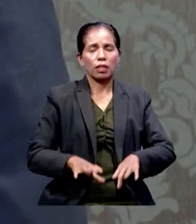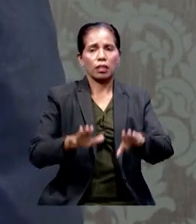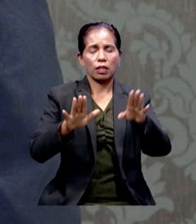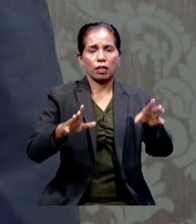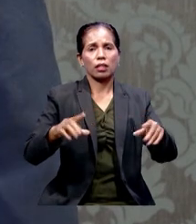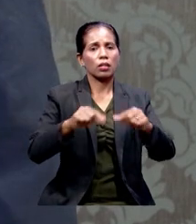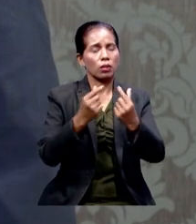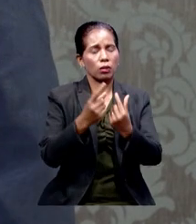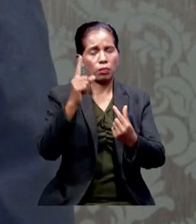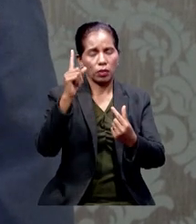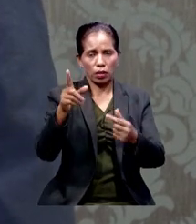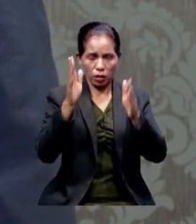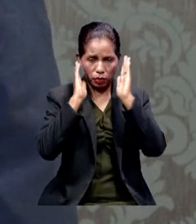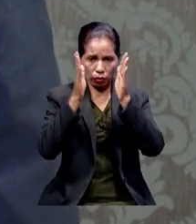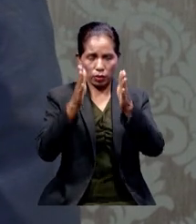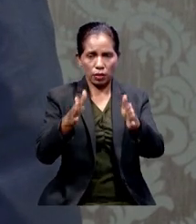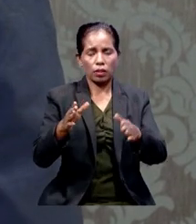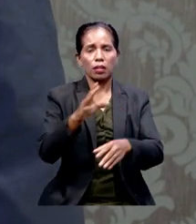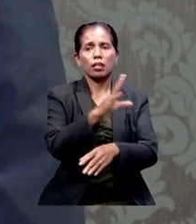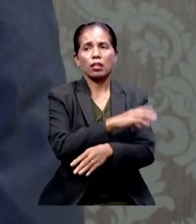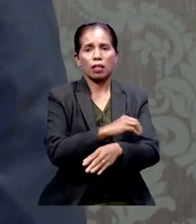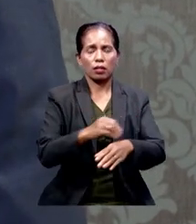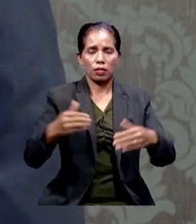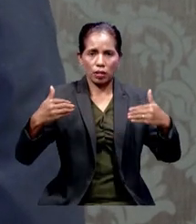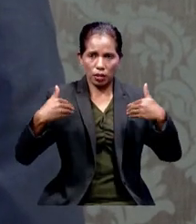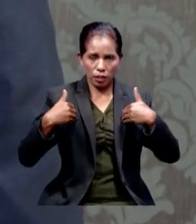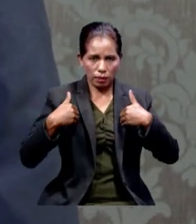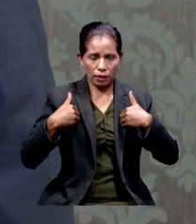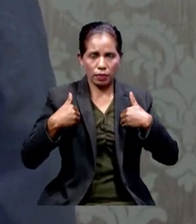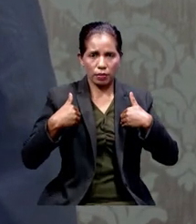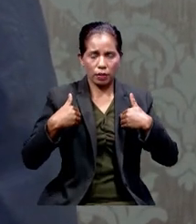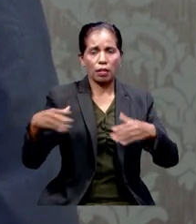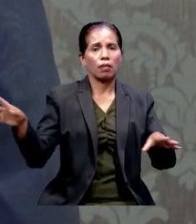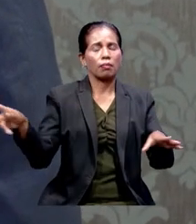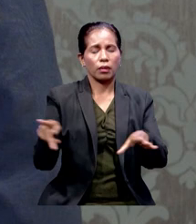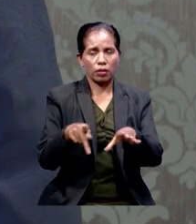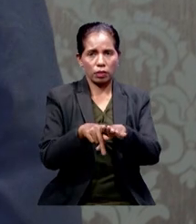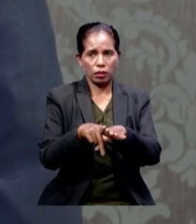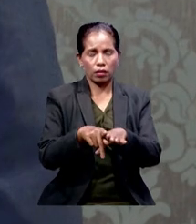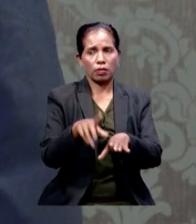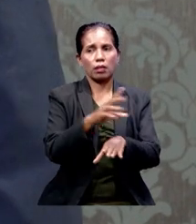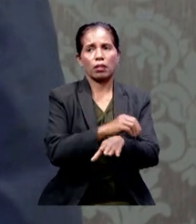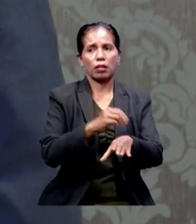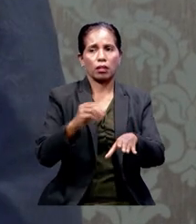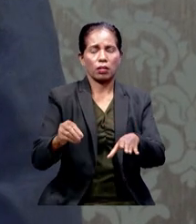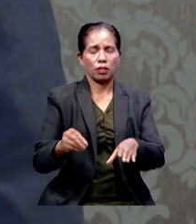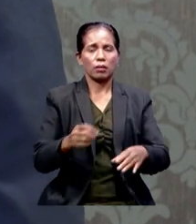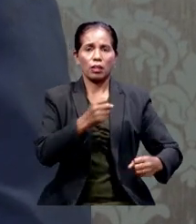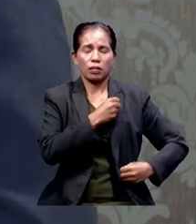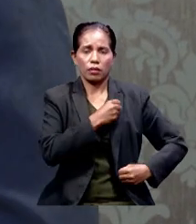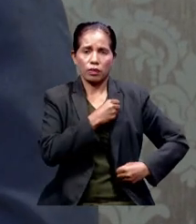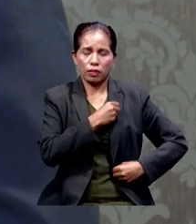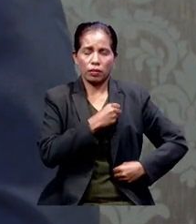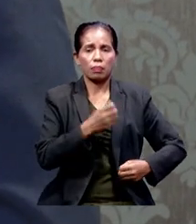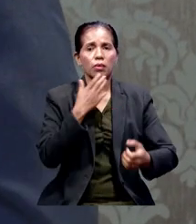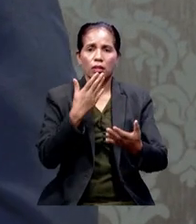ida governamental, civil, e Ramos, participação ao duplo uso das Forças Armadas Nia, na mesma